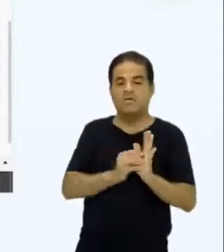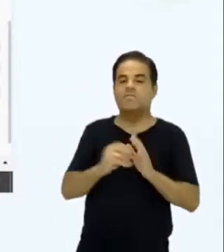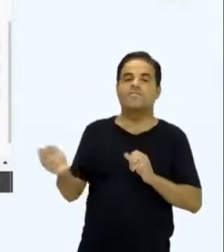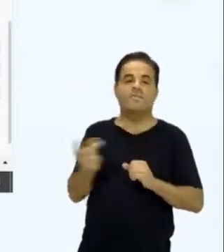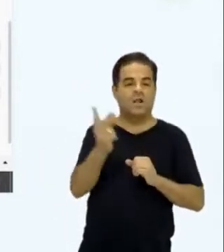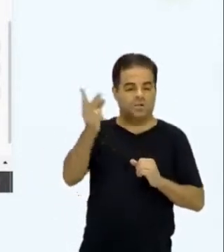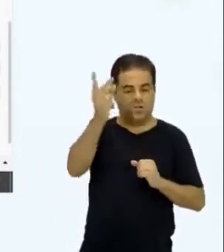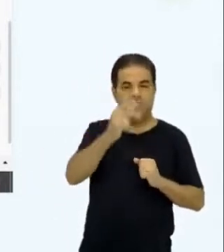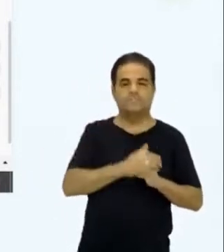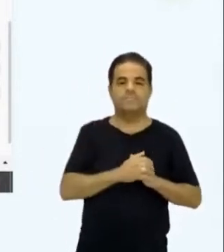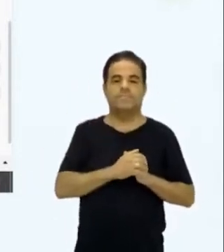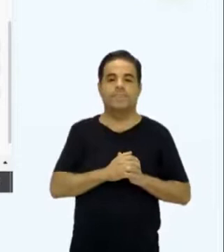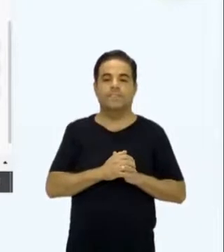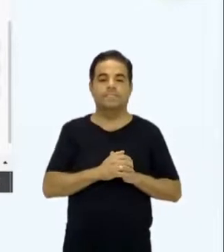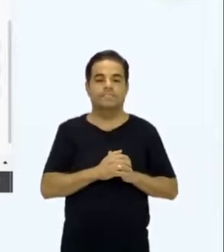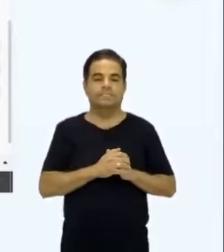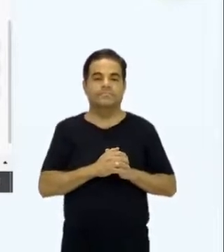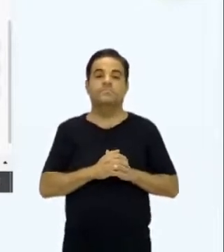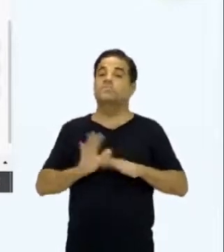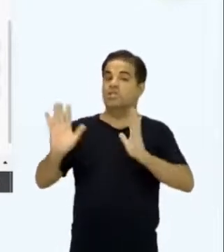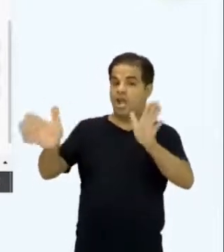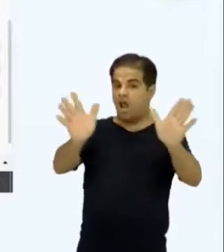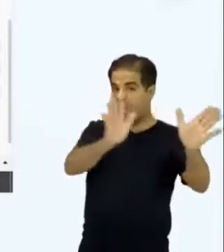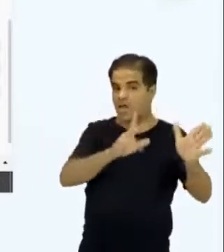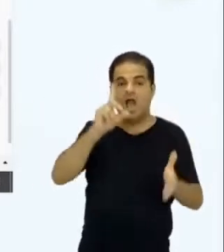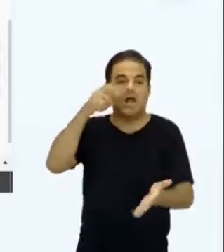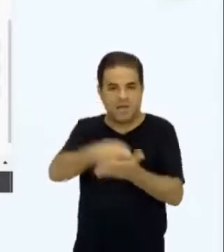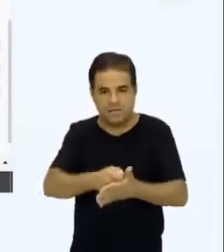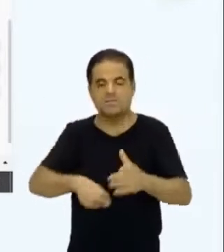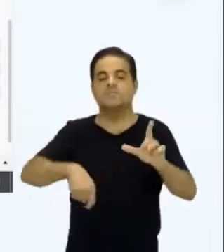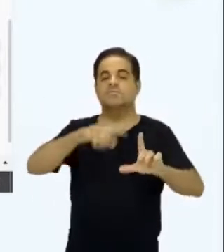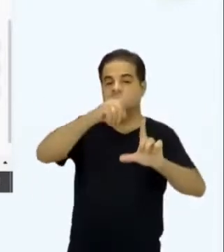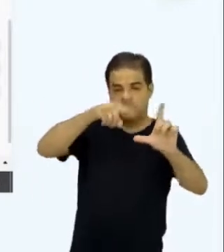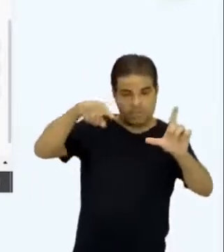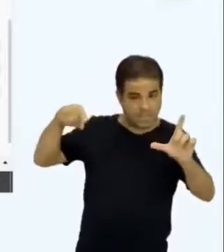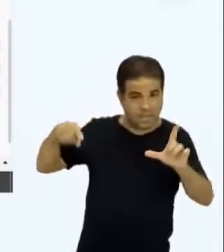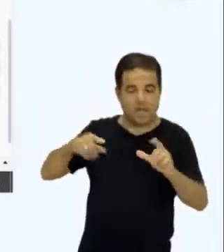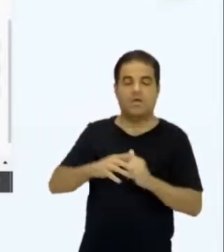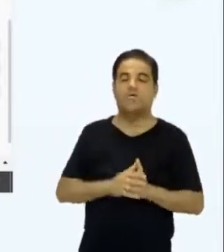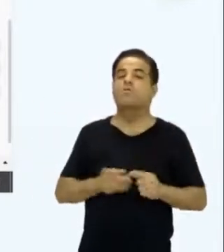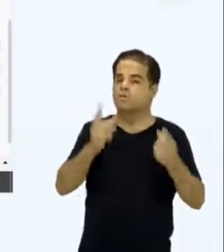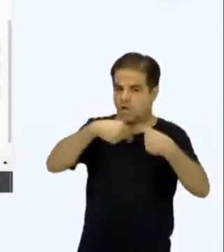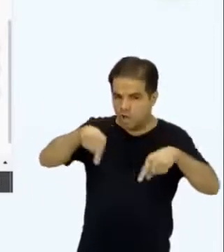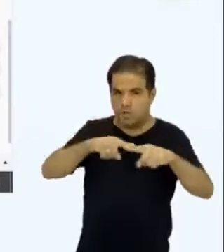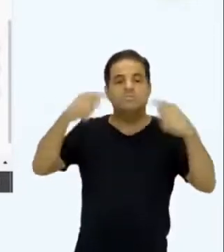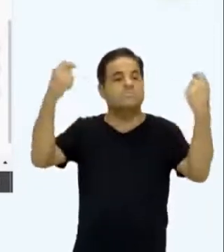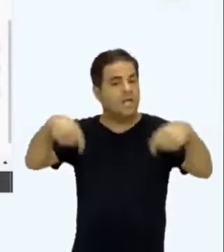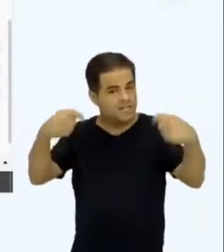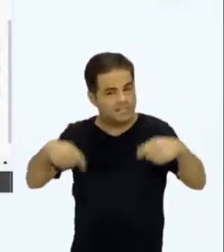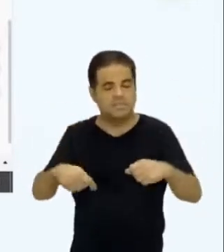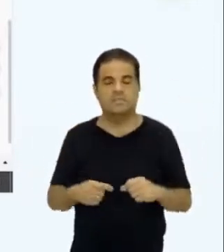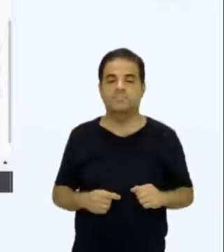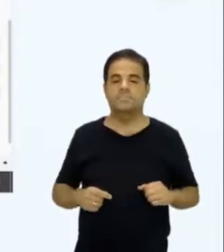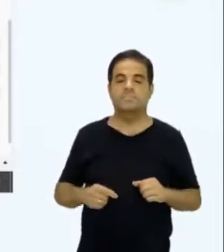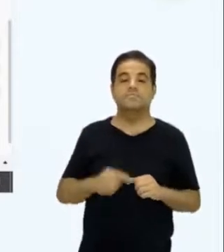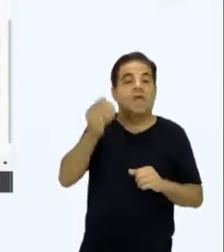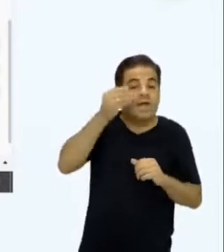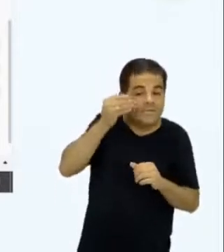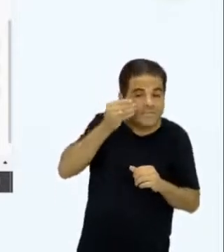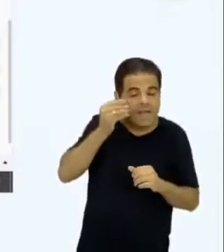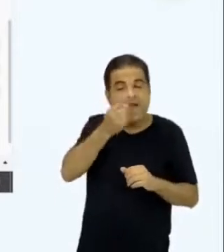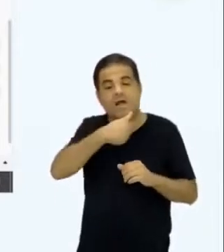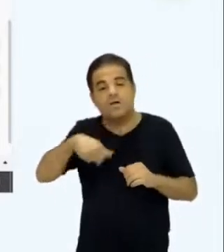valor, e já estão determinados os graus. Então, nós precisamos testar